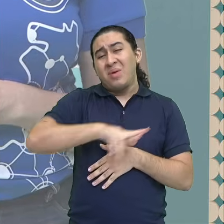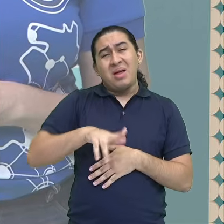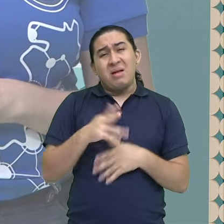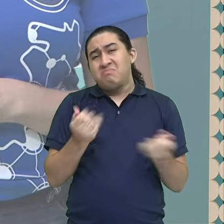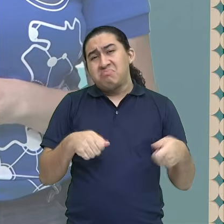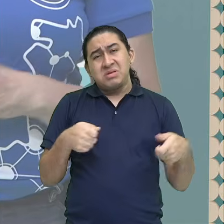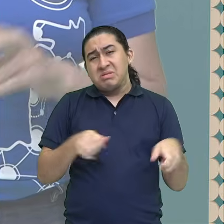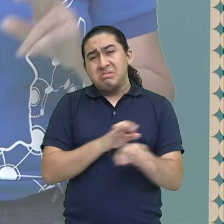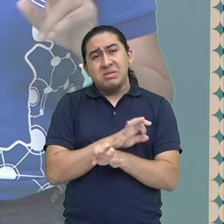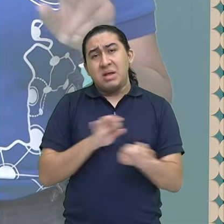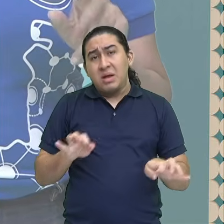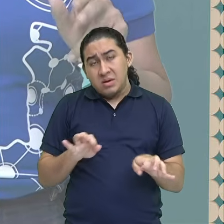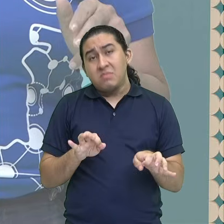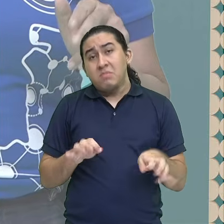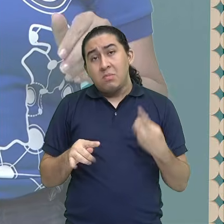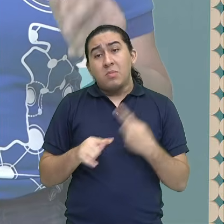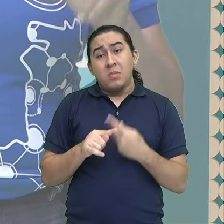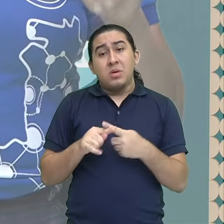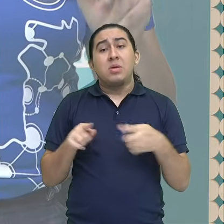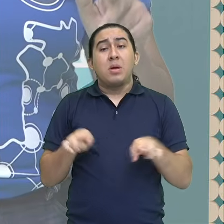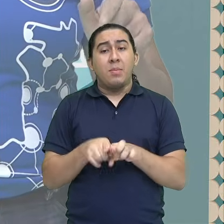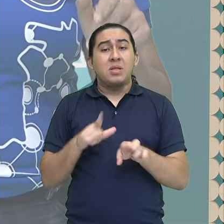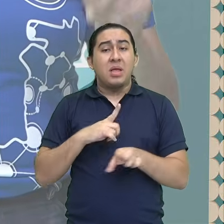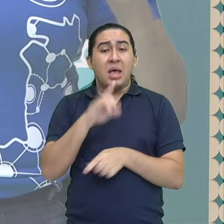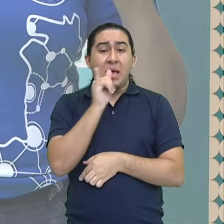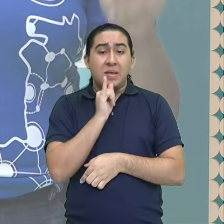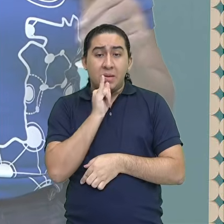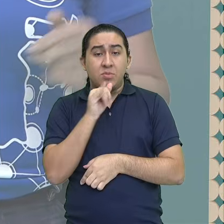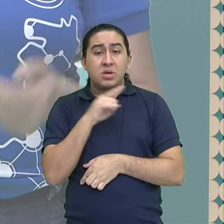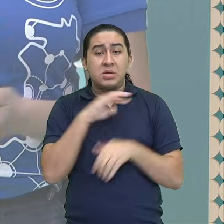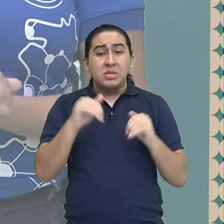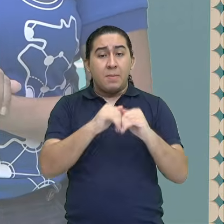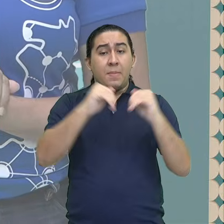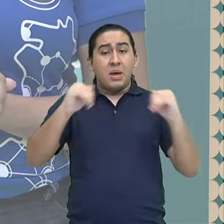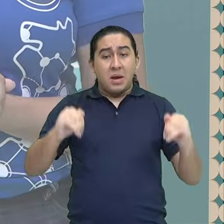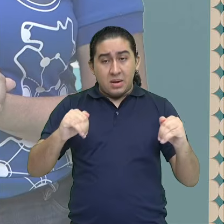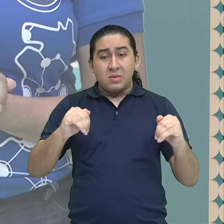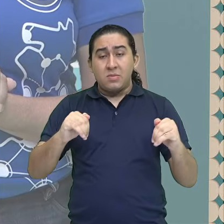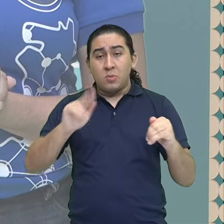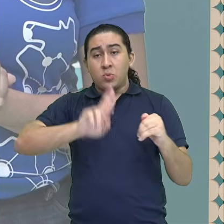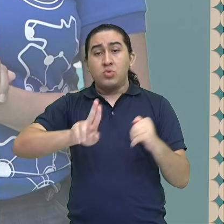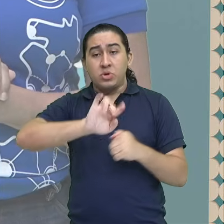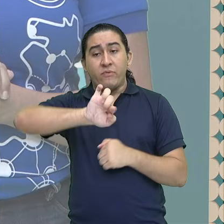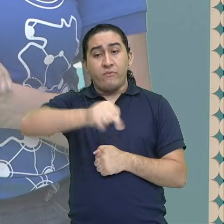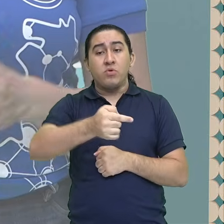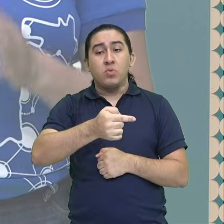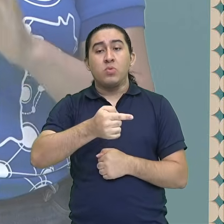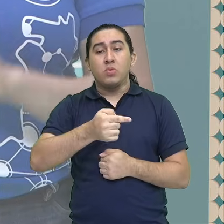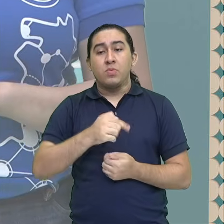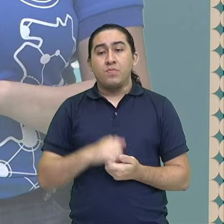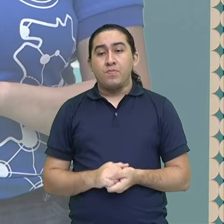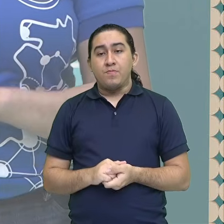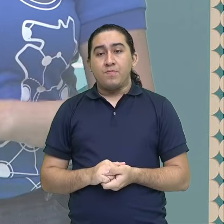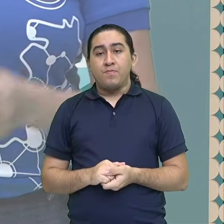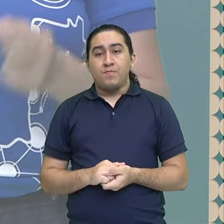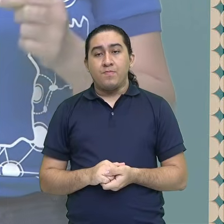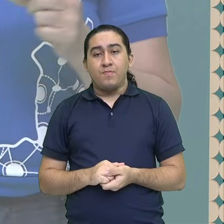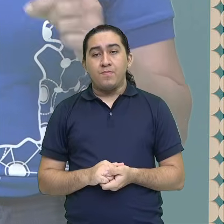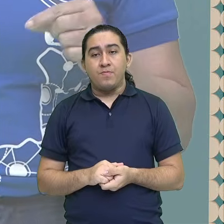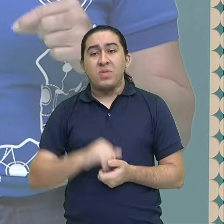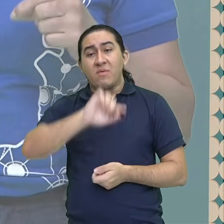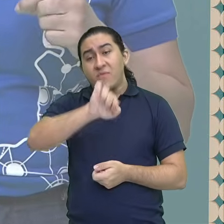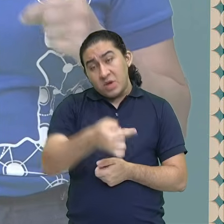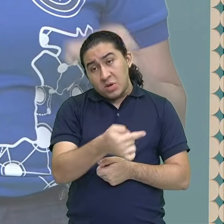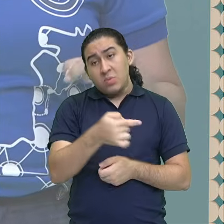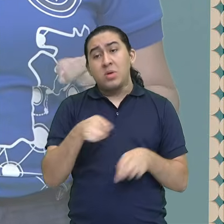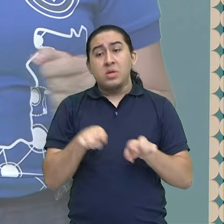necessária assim. É tanto que vem, né, isolada através de vírgula. Não só a vírgula, mas pode